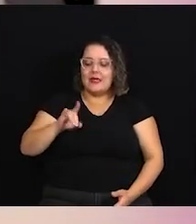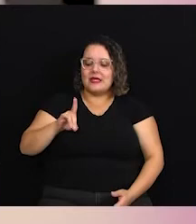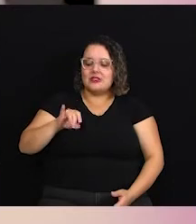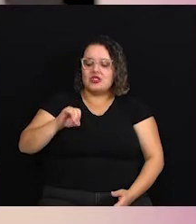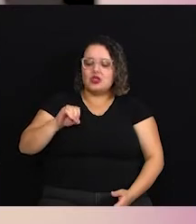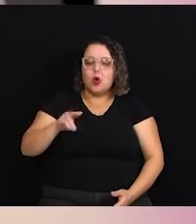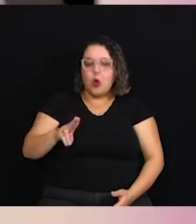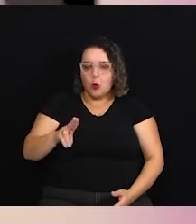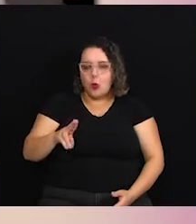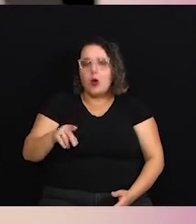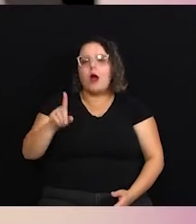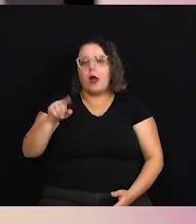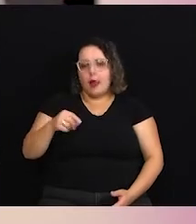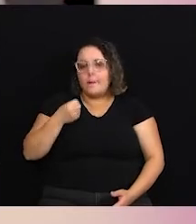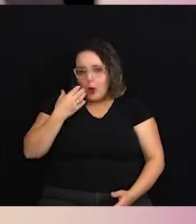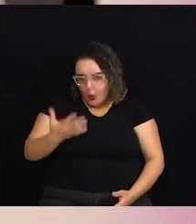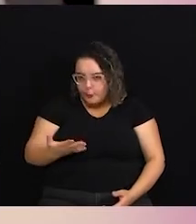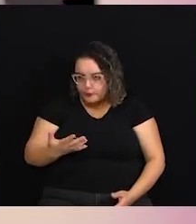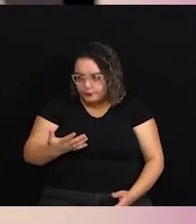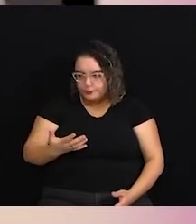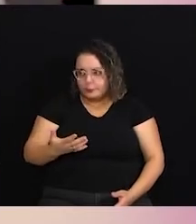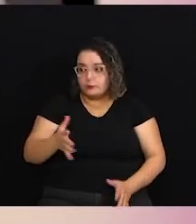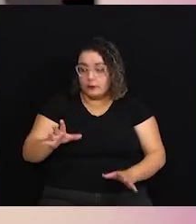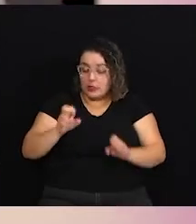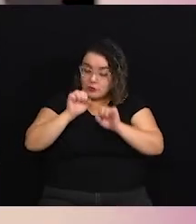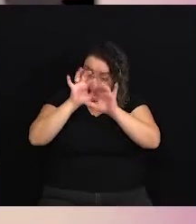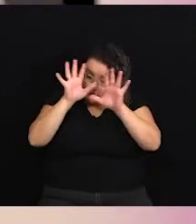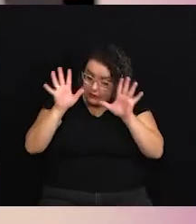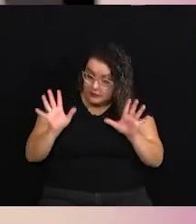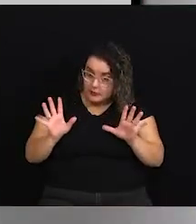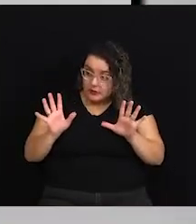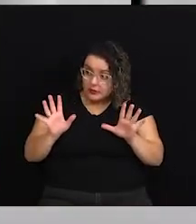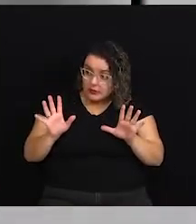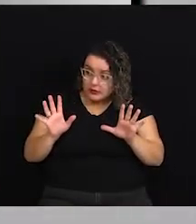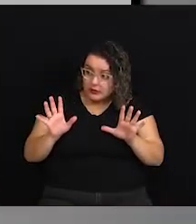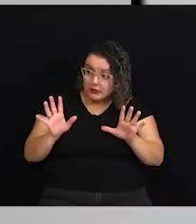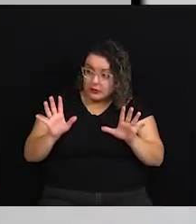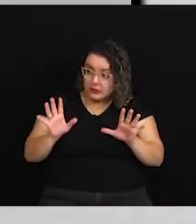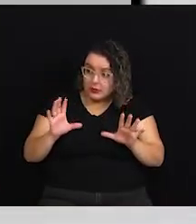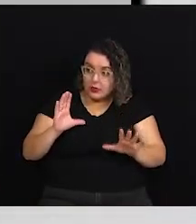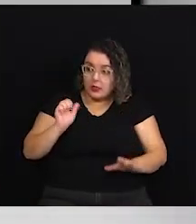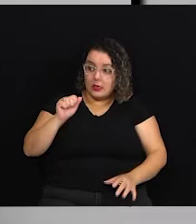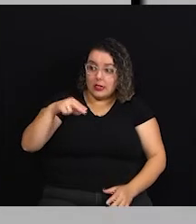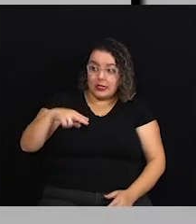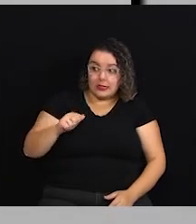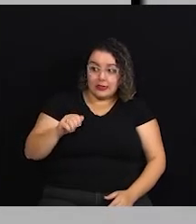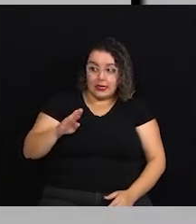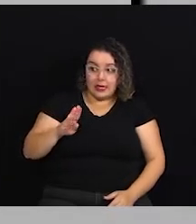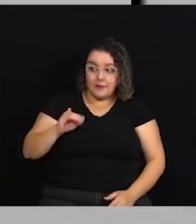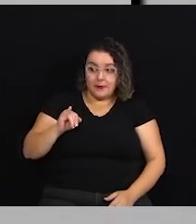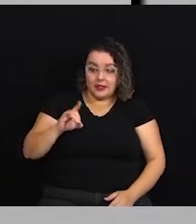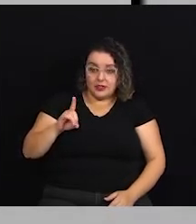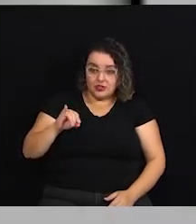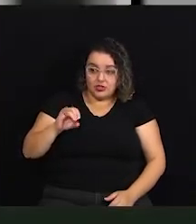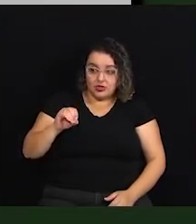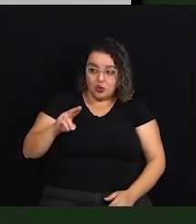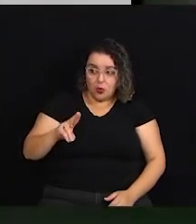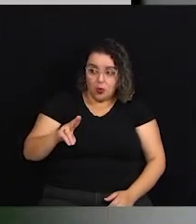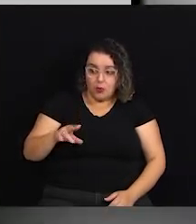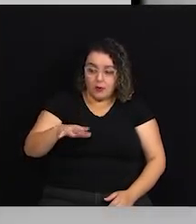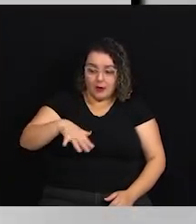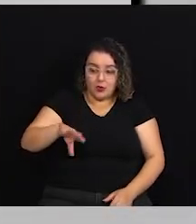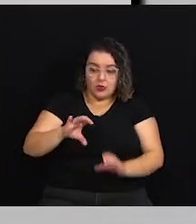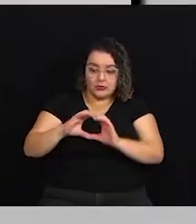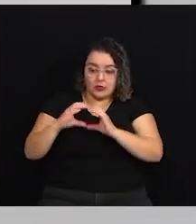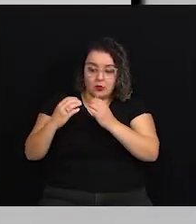funciona muito bem né aqui precisa também tem um esclarecimento canabidiol para nós a comunidade